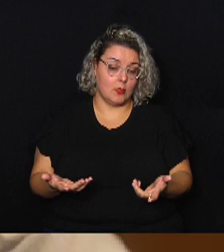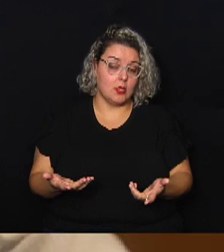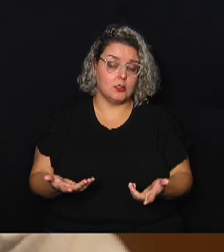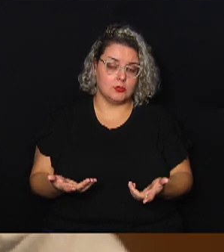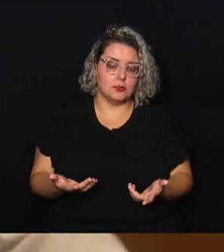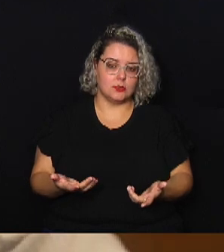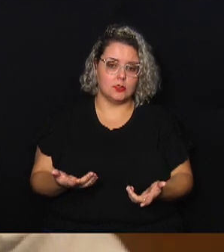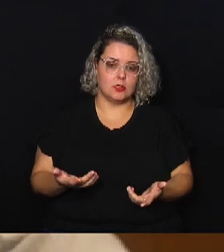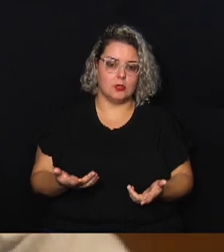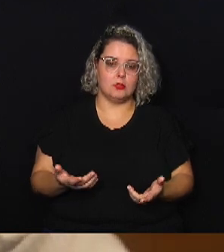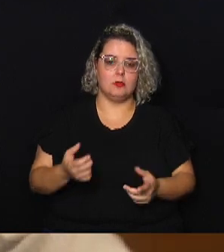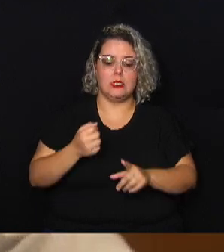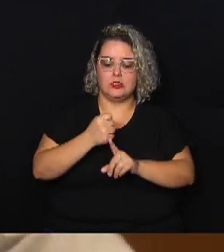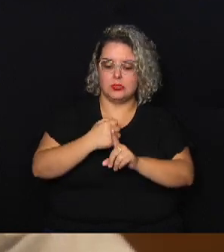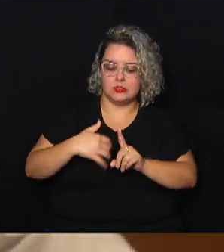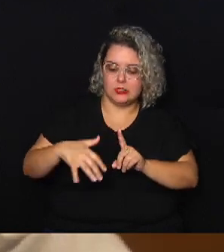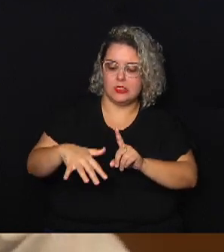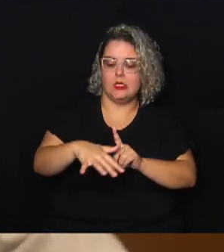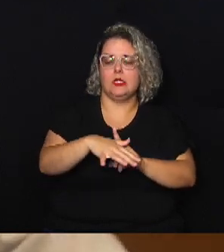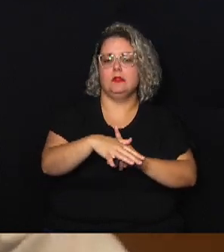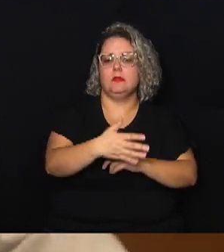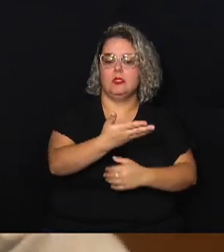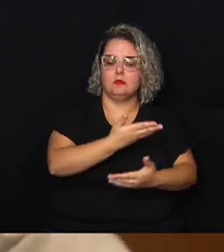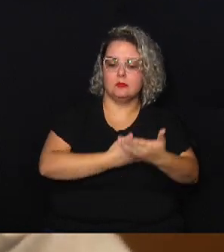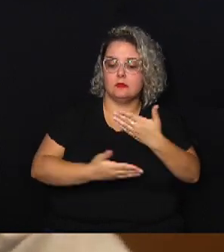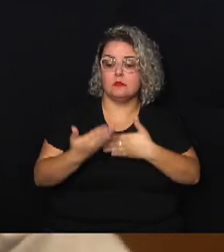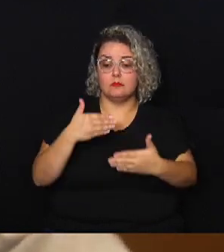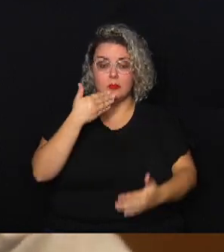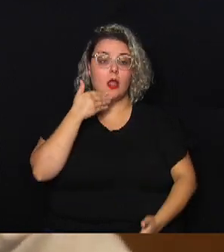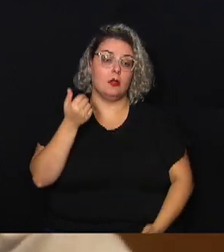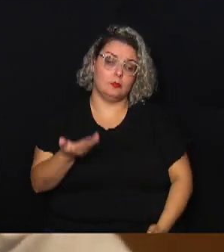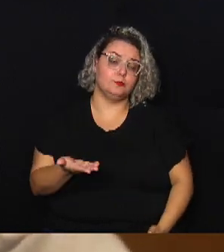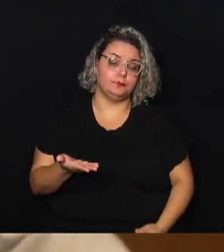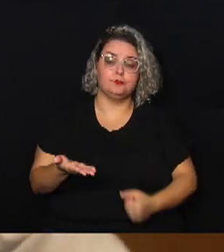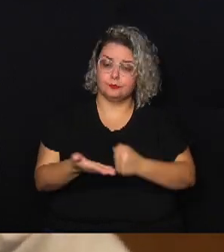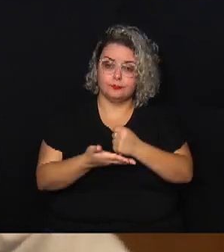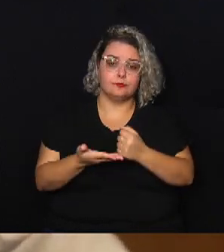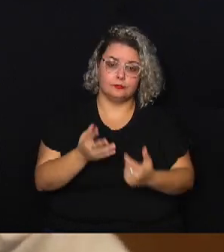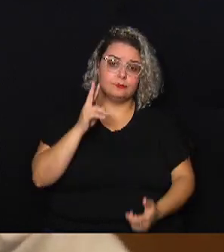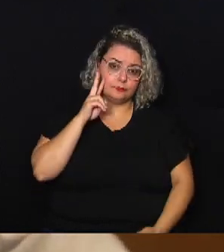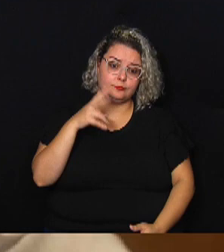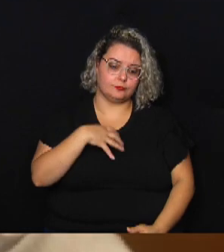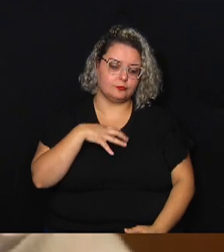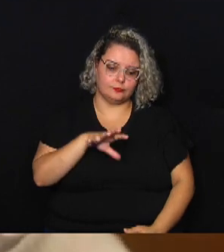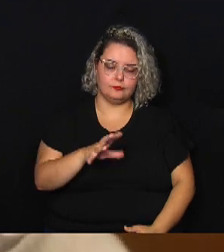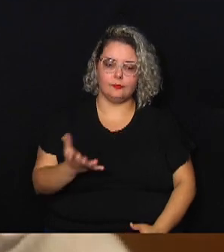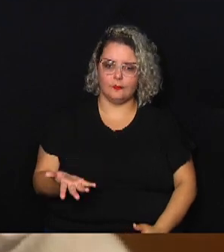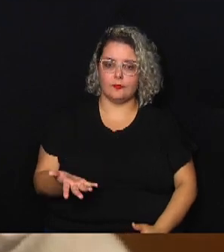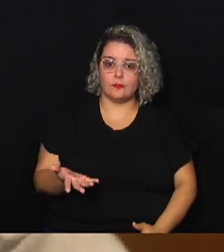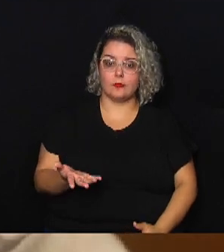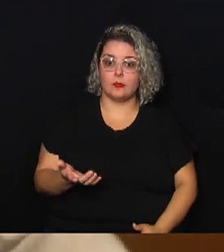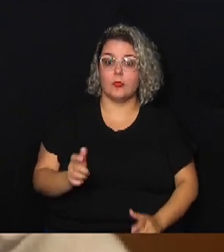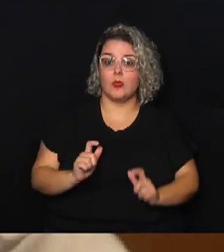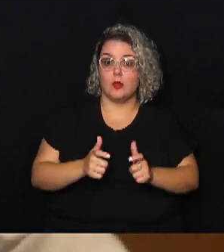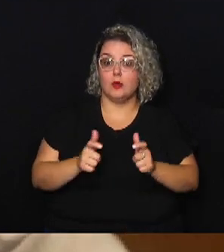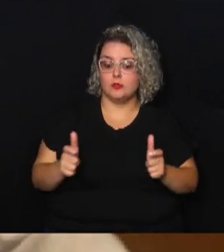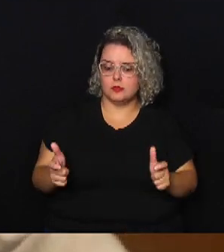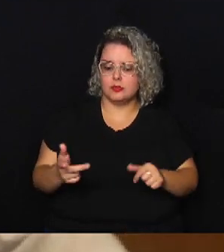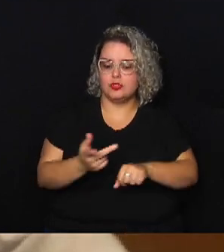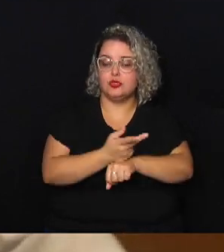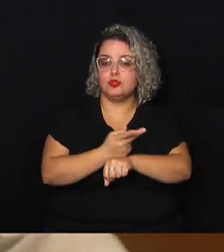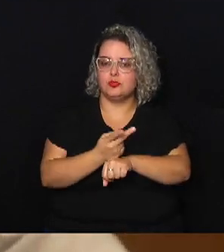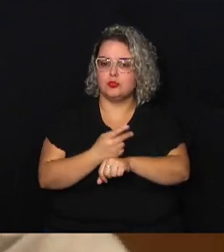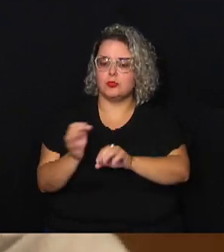para a sociedade, para ela socializar melhor. Então, basicamente eu vejo dessa forma, e o aumento de procuras